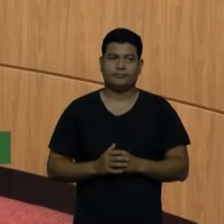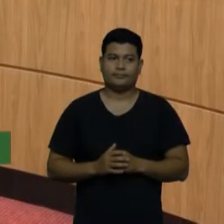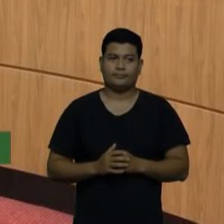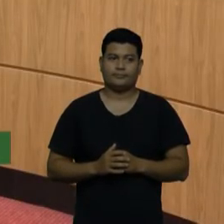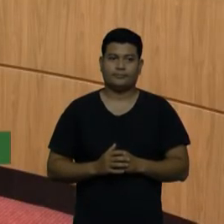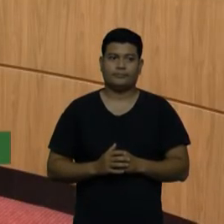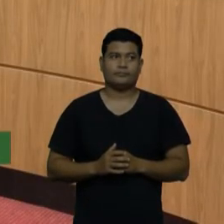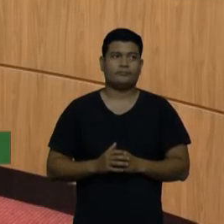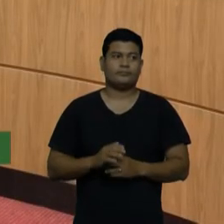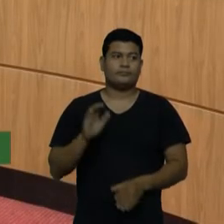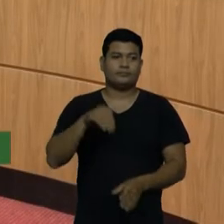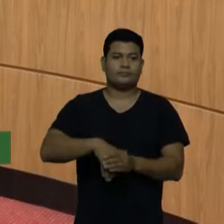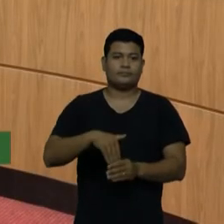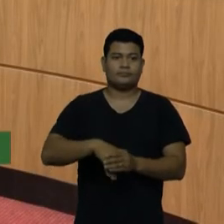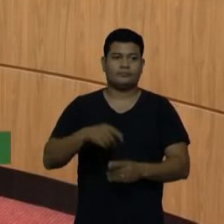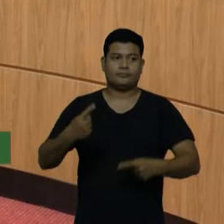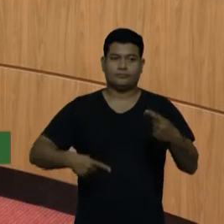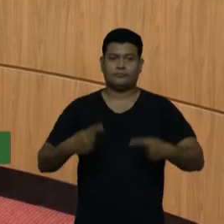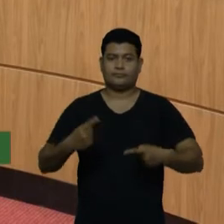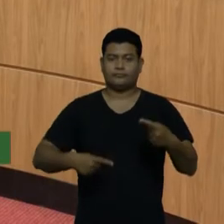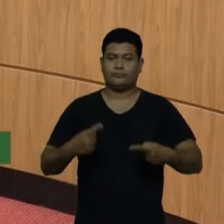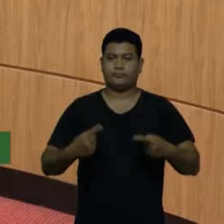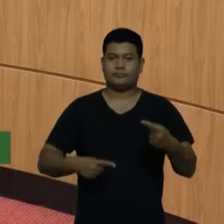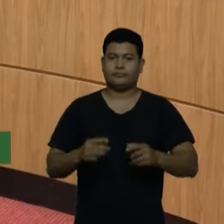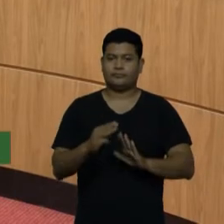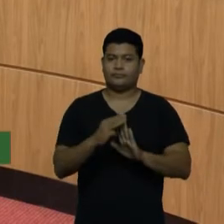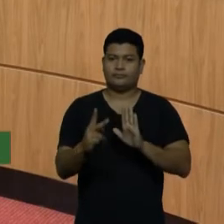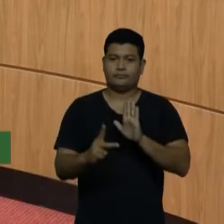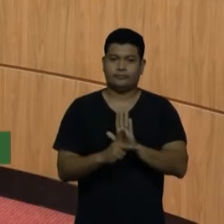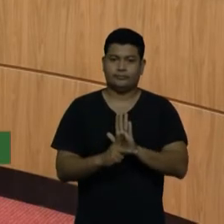Votação e discussão em turno único na medida provisória